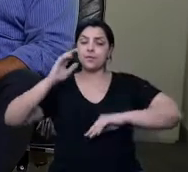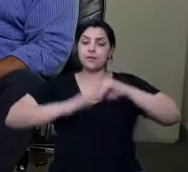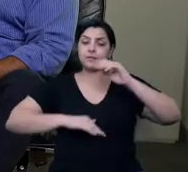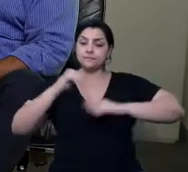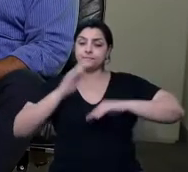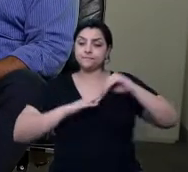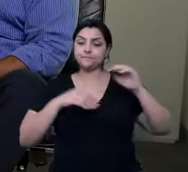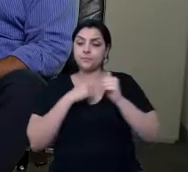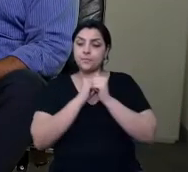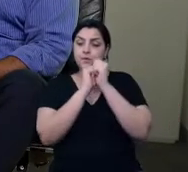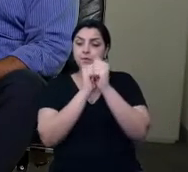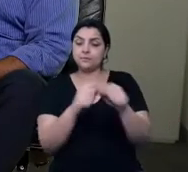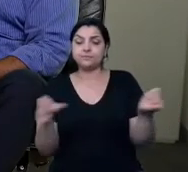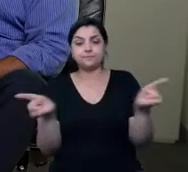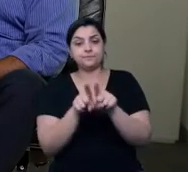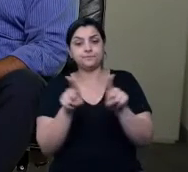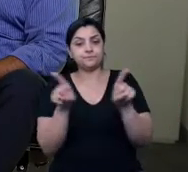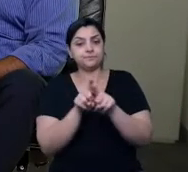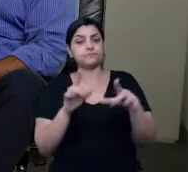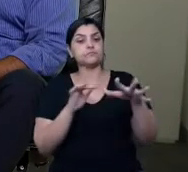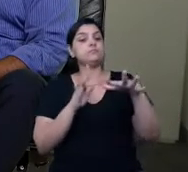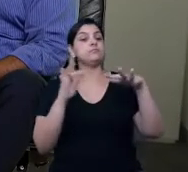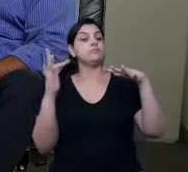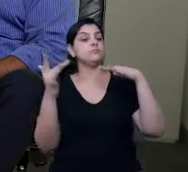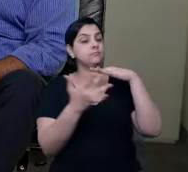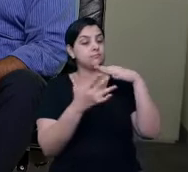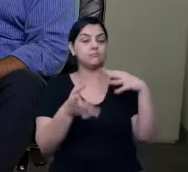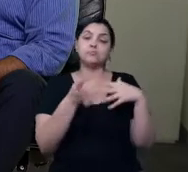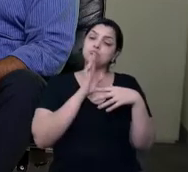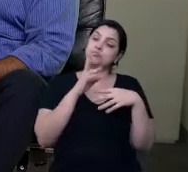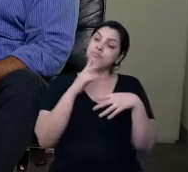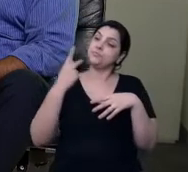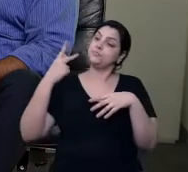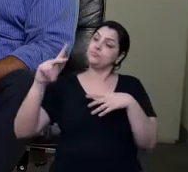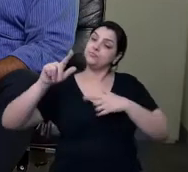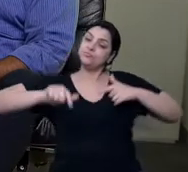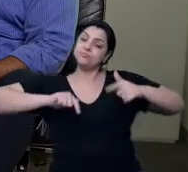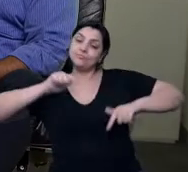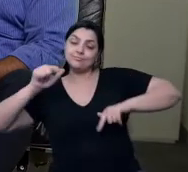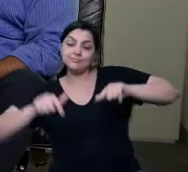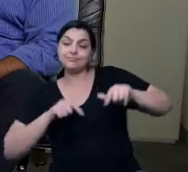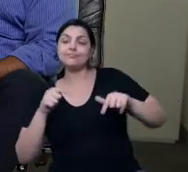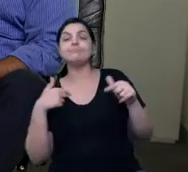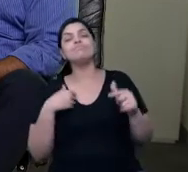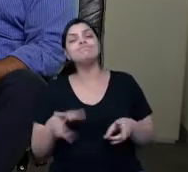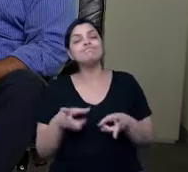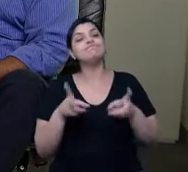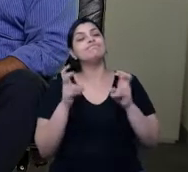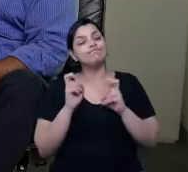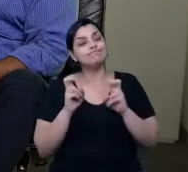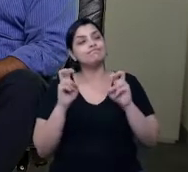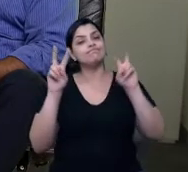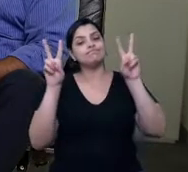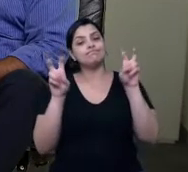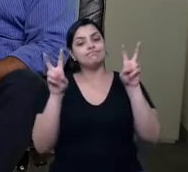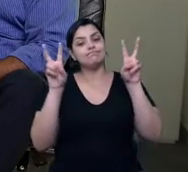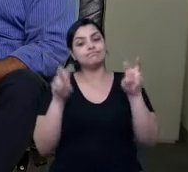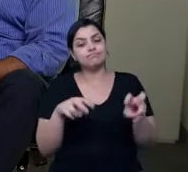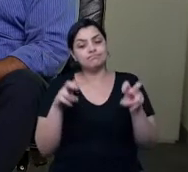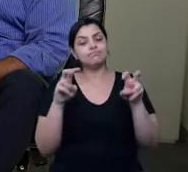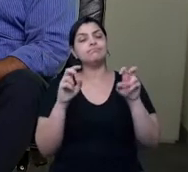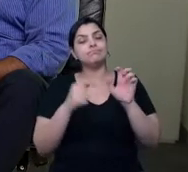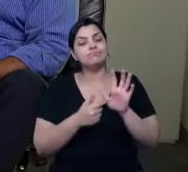acompanhado também nas redes sociais, conhecendo um pouco mais da sua obra. Eu percebi essa questão da cor, o destaque, a cor,